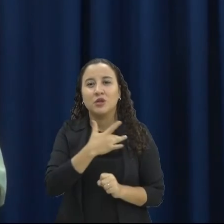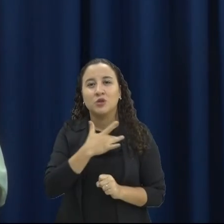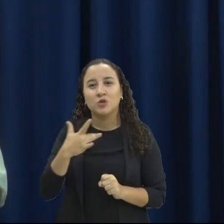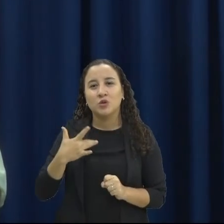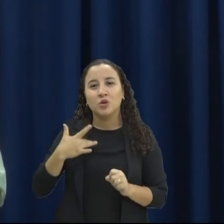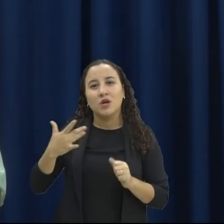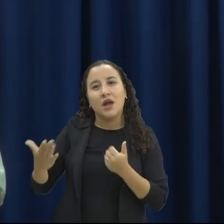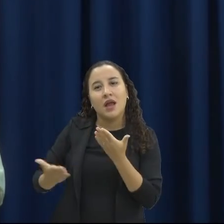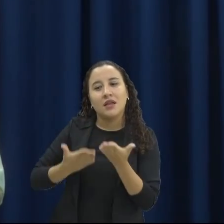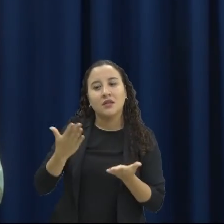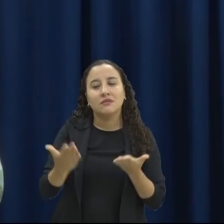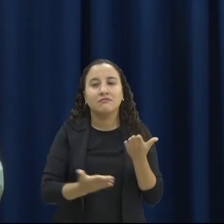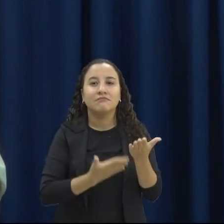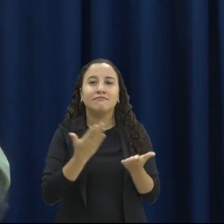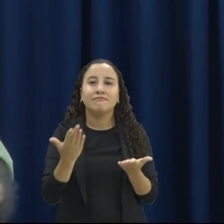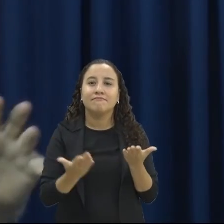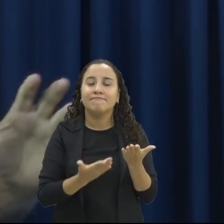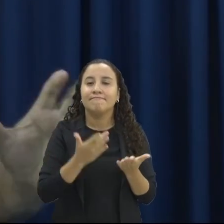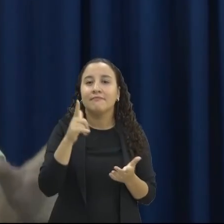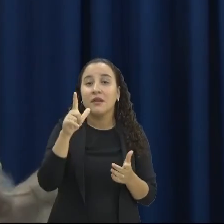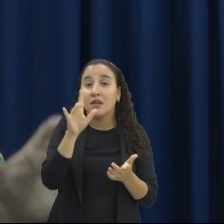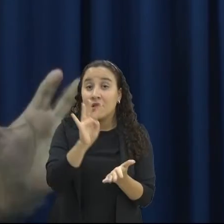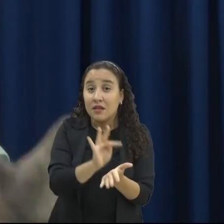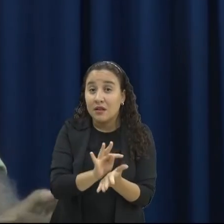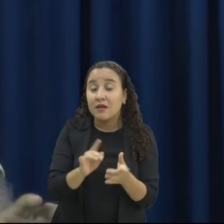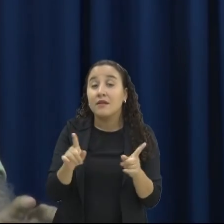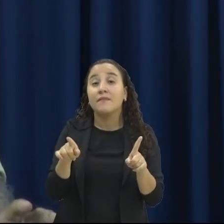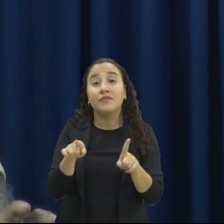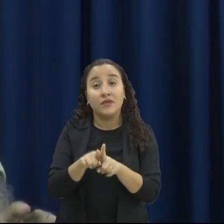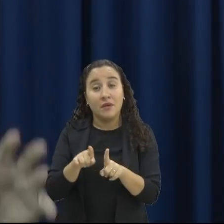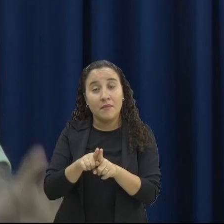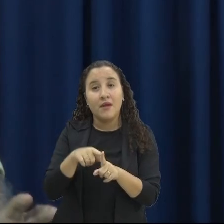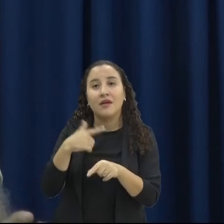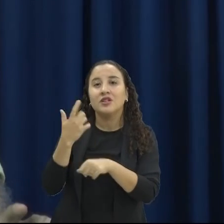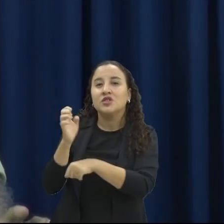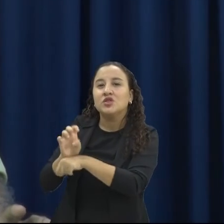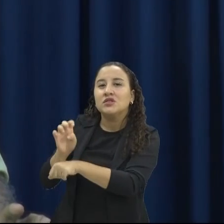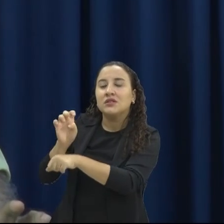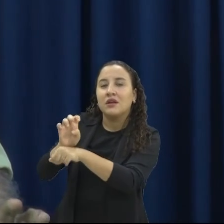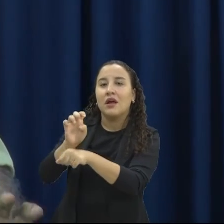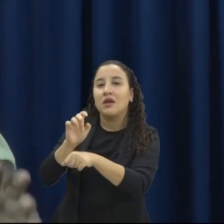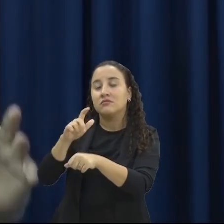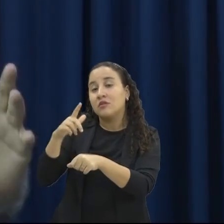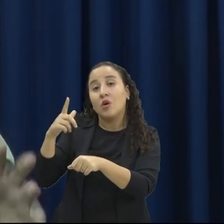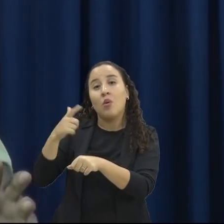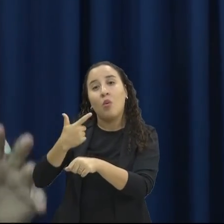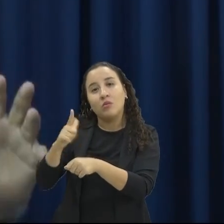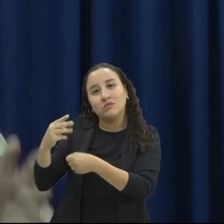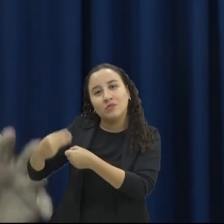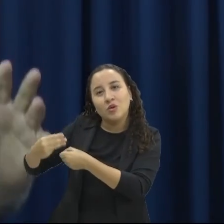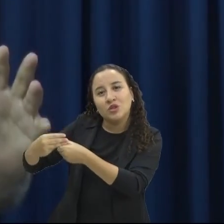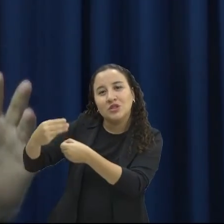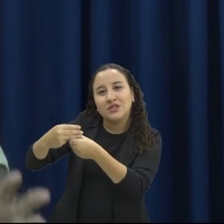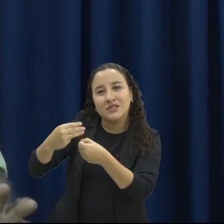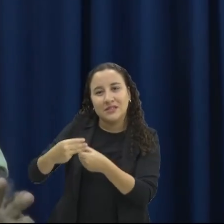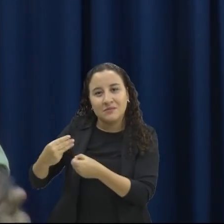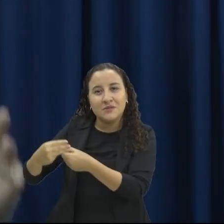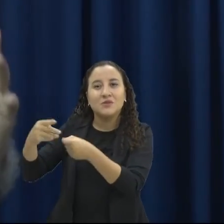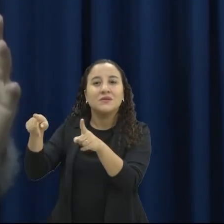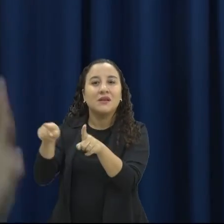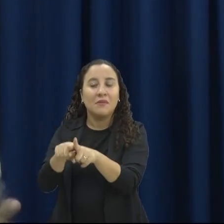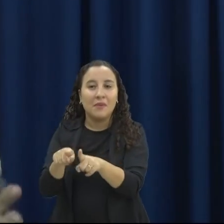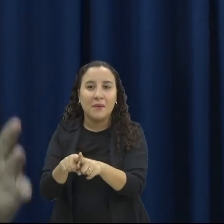aos teresinenses, mas atende a todo o resto do estado do Piauí. E sabe por quê? Porque o governo do Partido dos